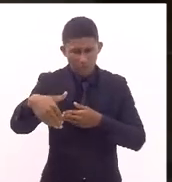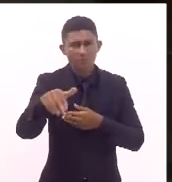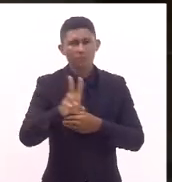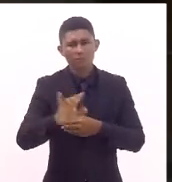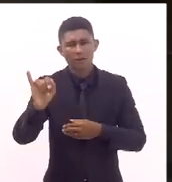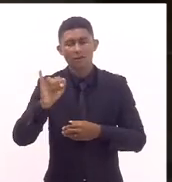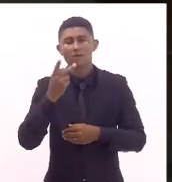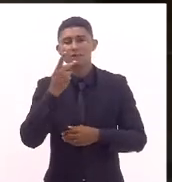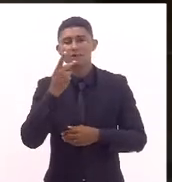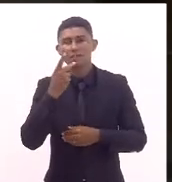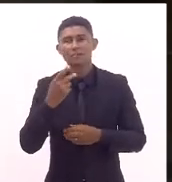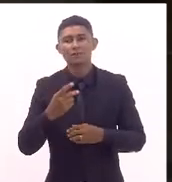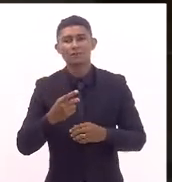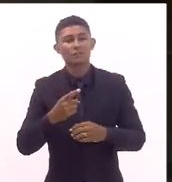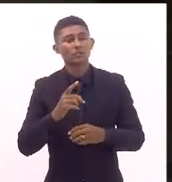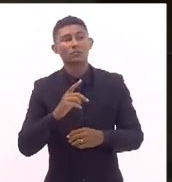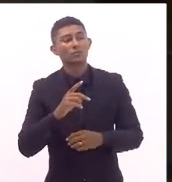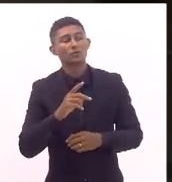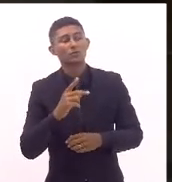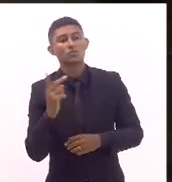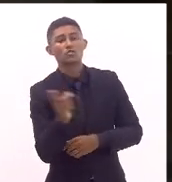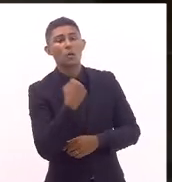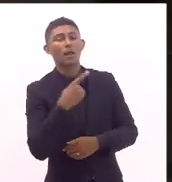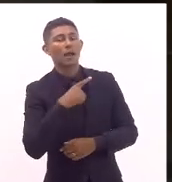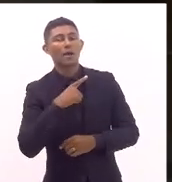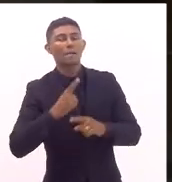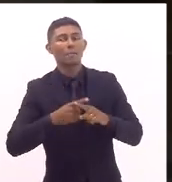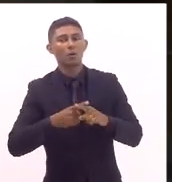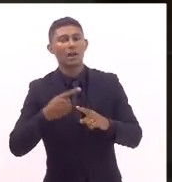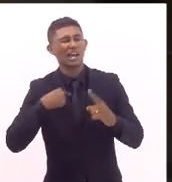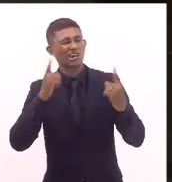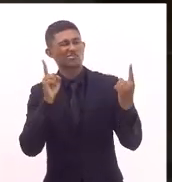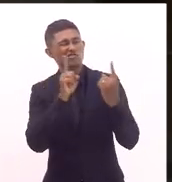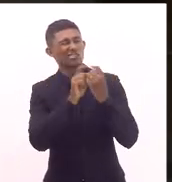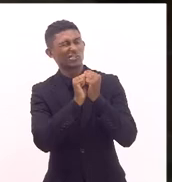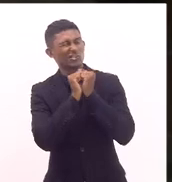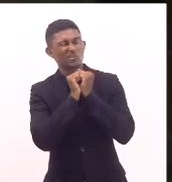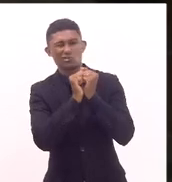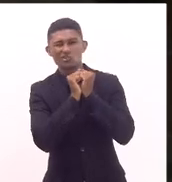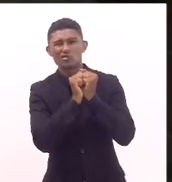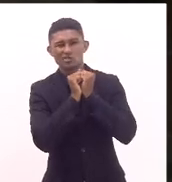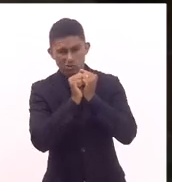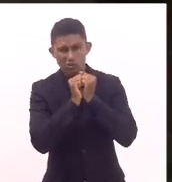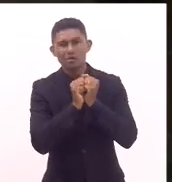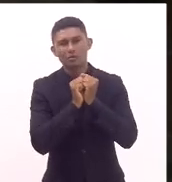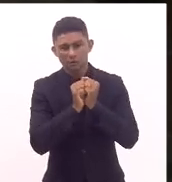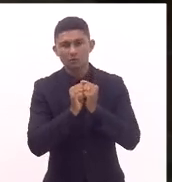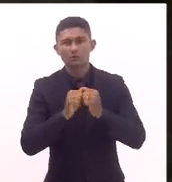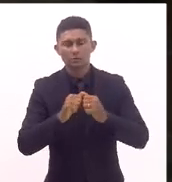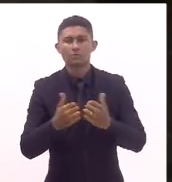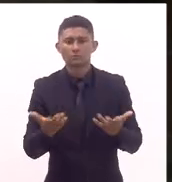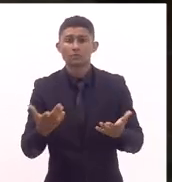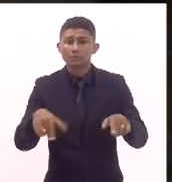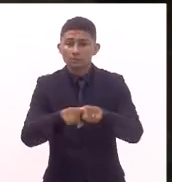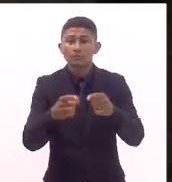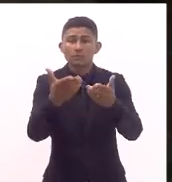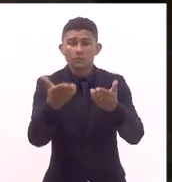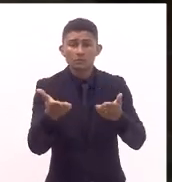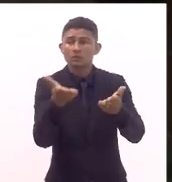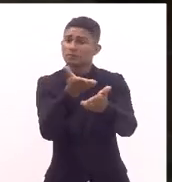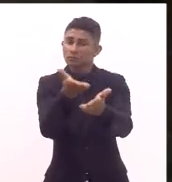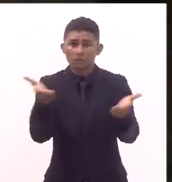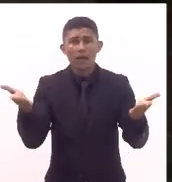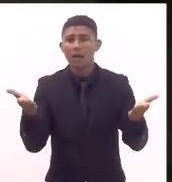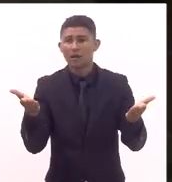temos eu digo que tempo porque eu tô com ela nessa caminhada eu tô com ela nessa caminhada e convido vocês